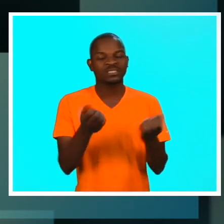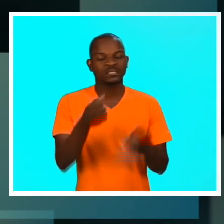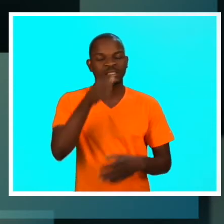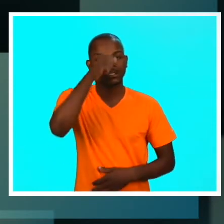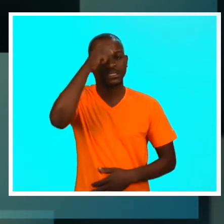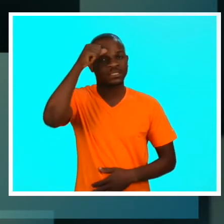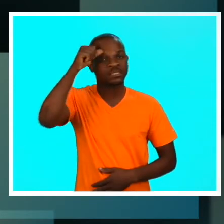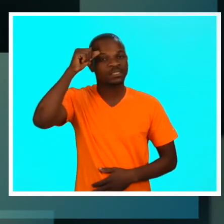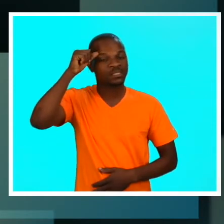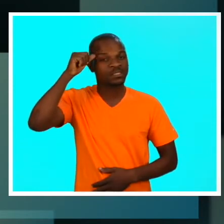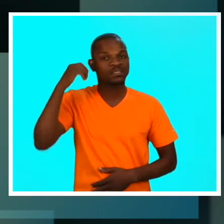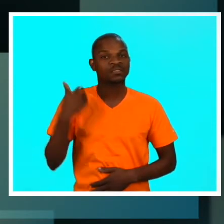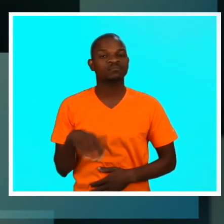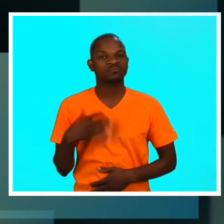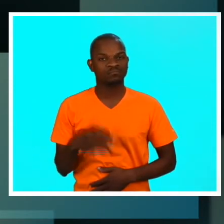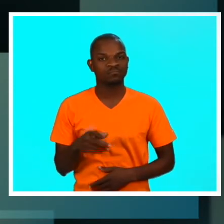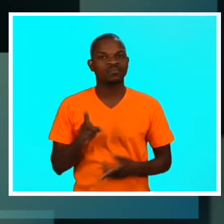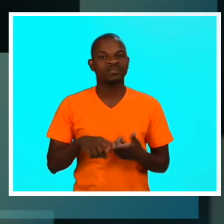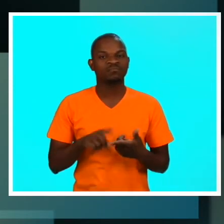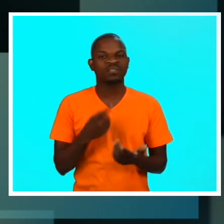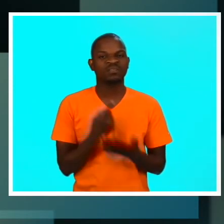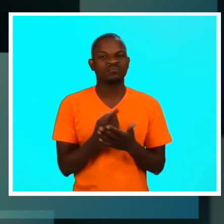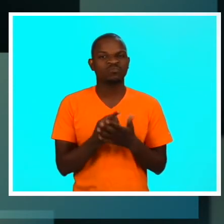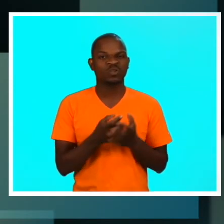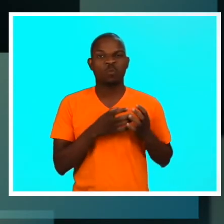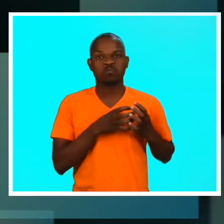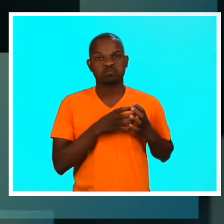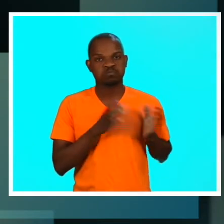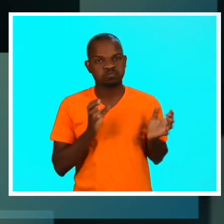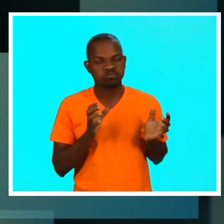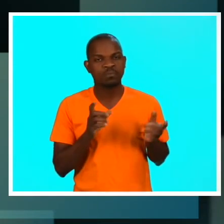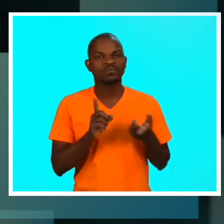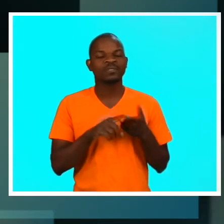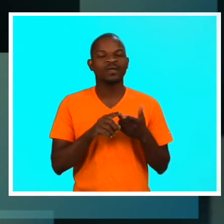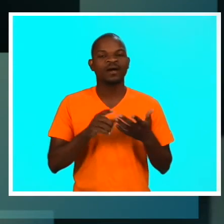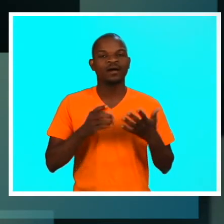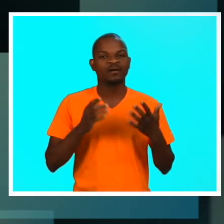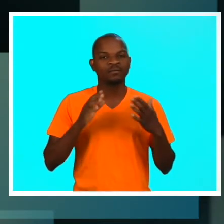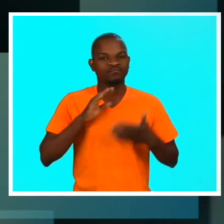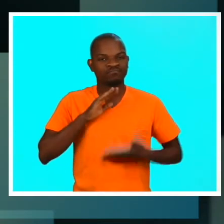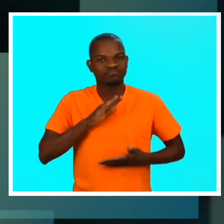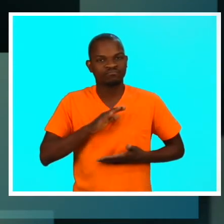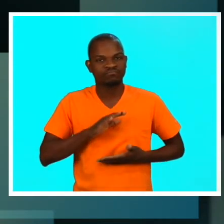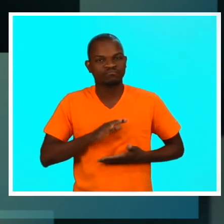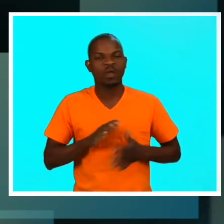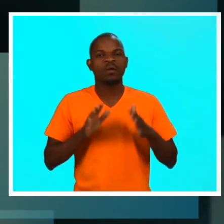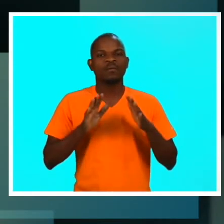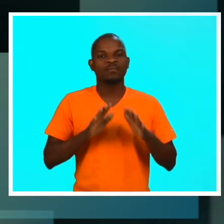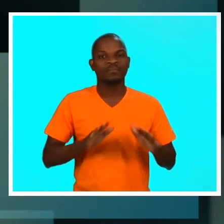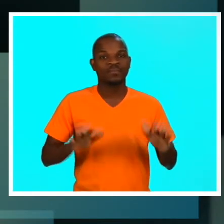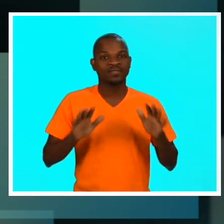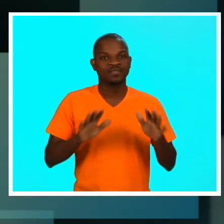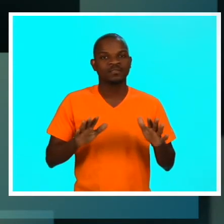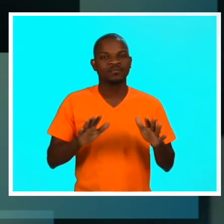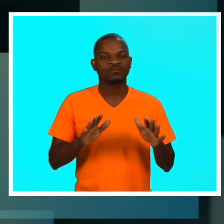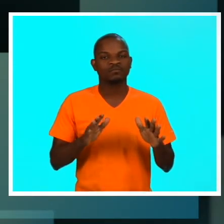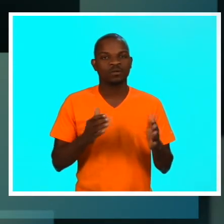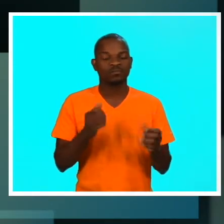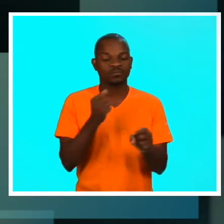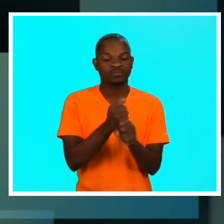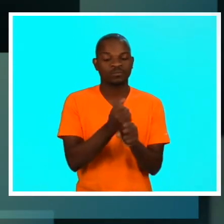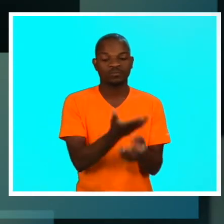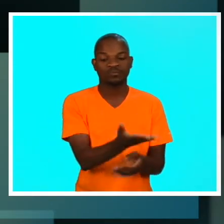é difícil. É preciso ter coragem, ser passiva, para poder